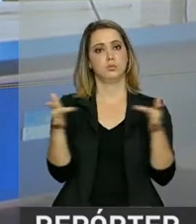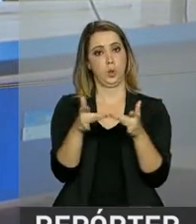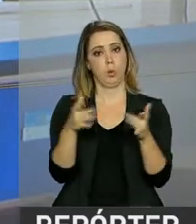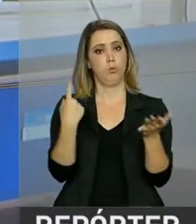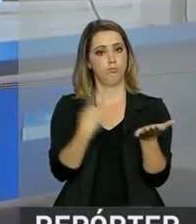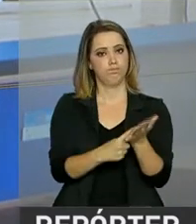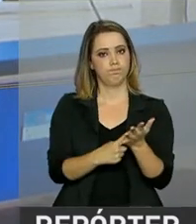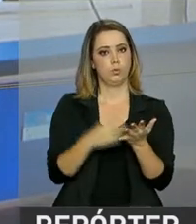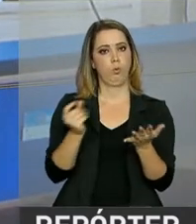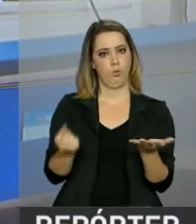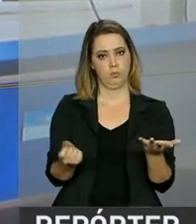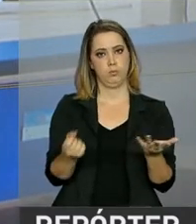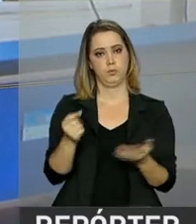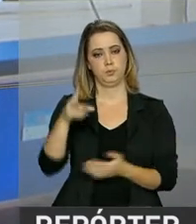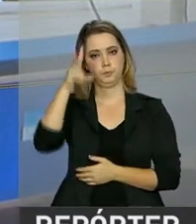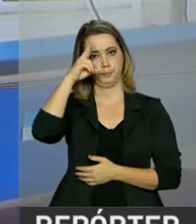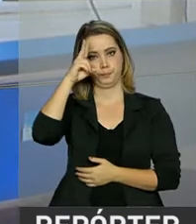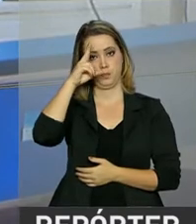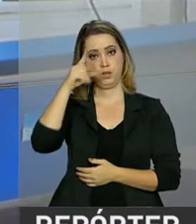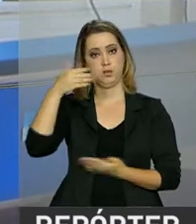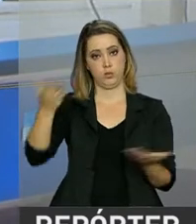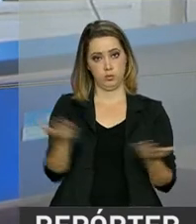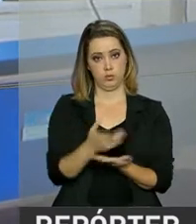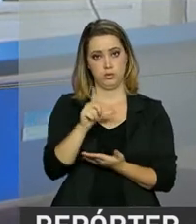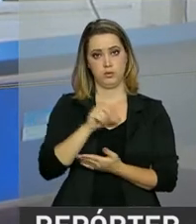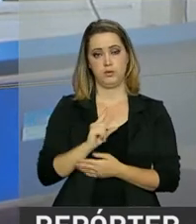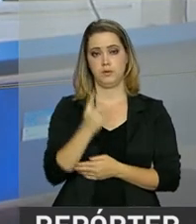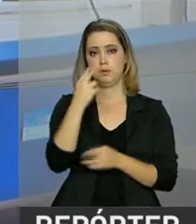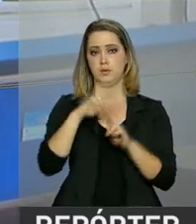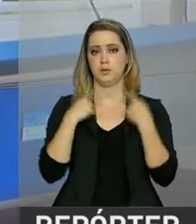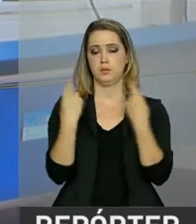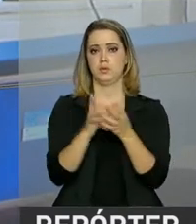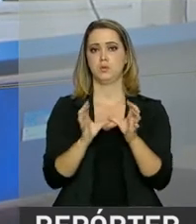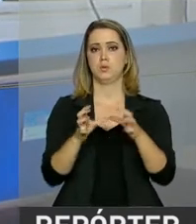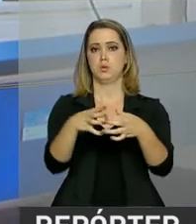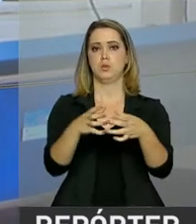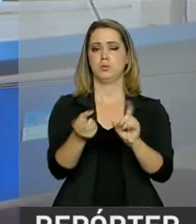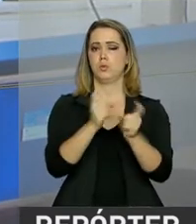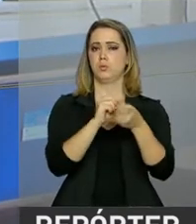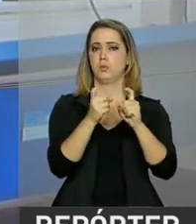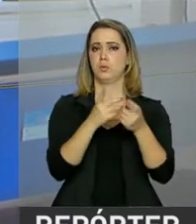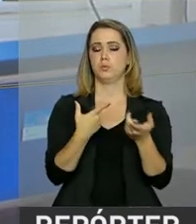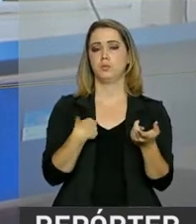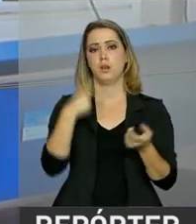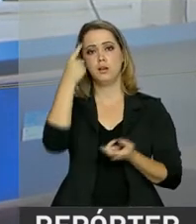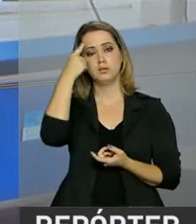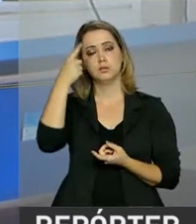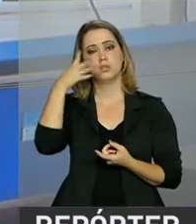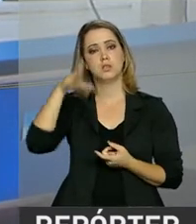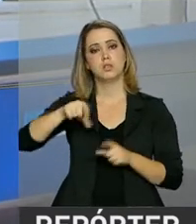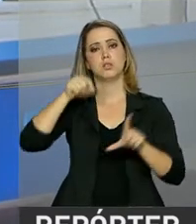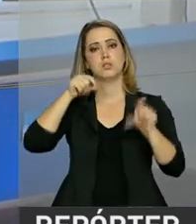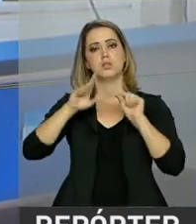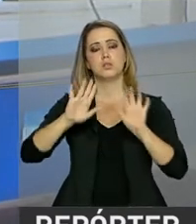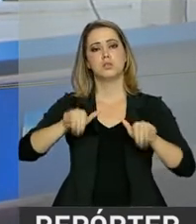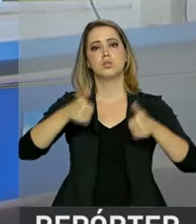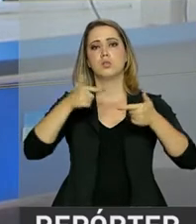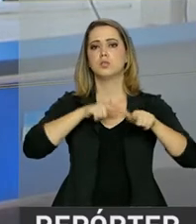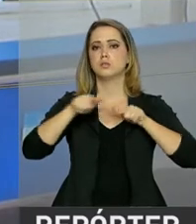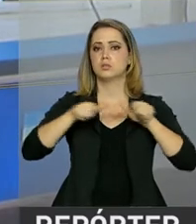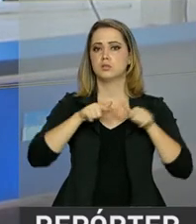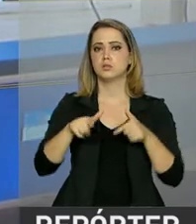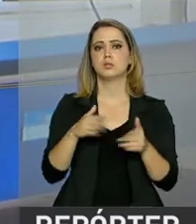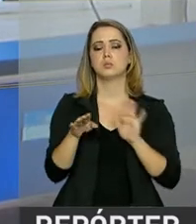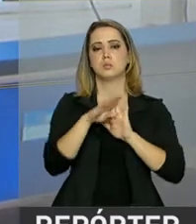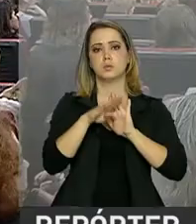iniciativa. Nesta segunda-feira, teve início a primeira reunião dos comitês gestores. A ideia é definir ações integradas